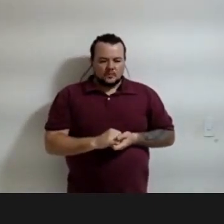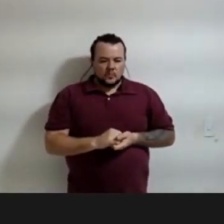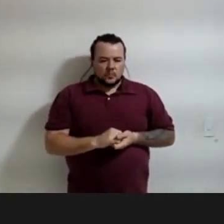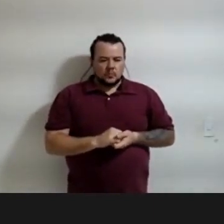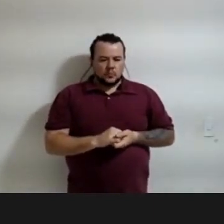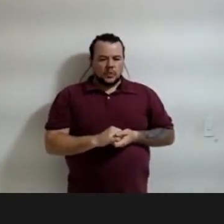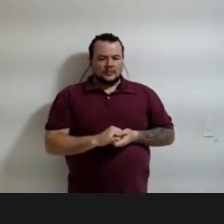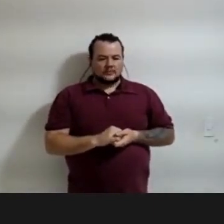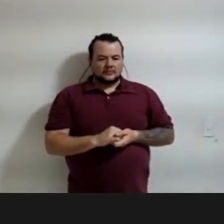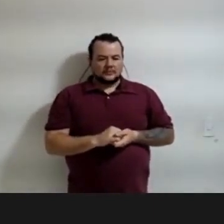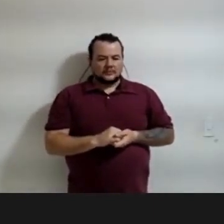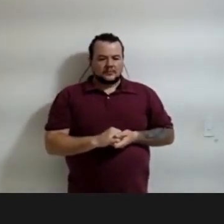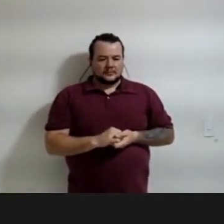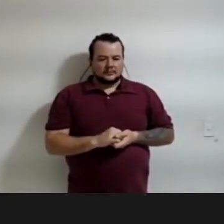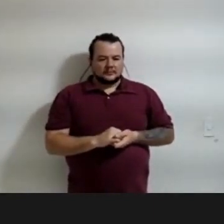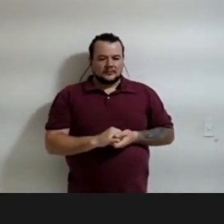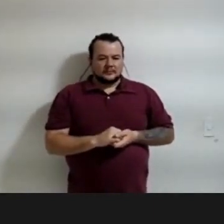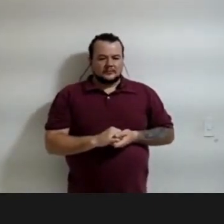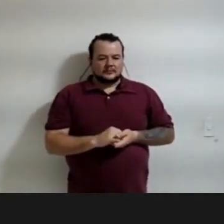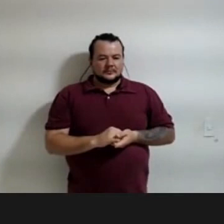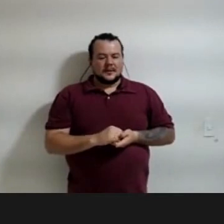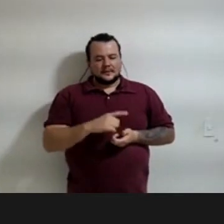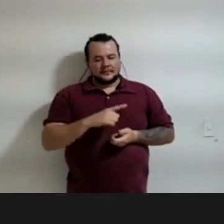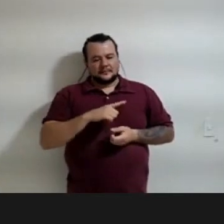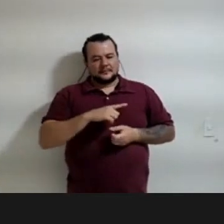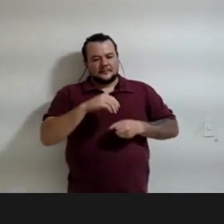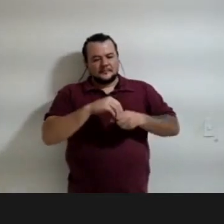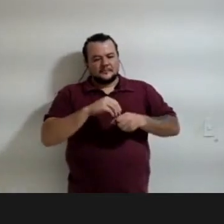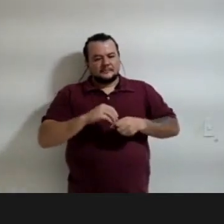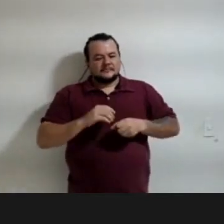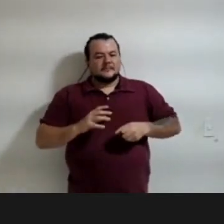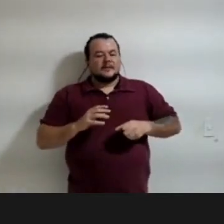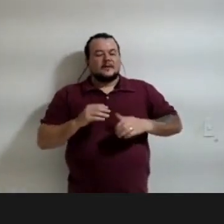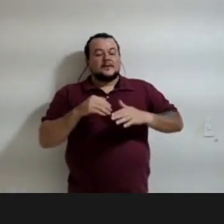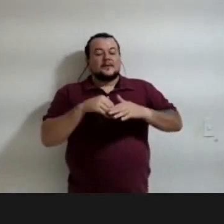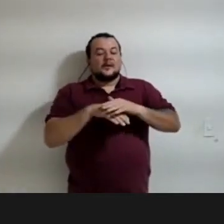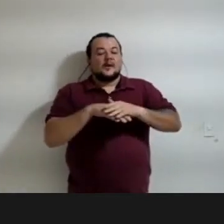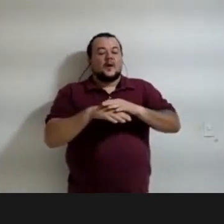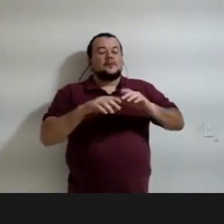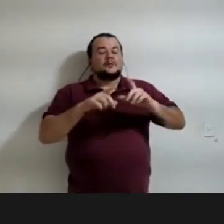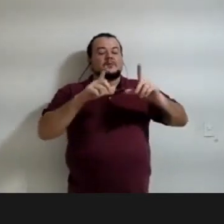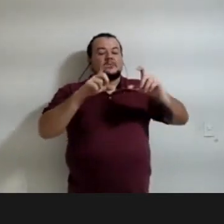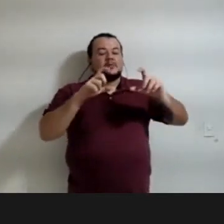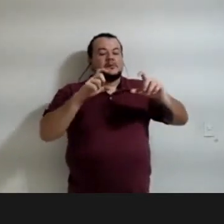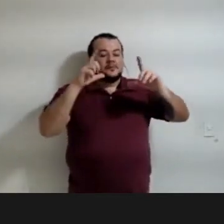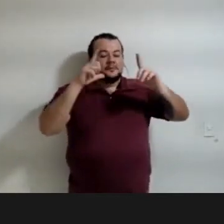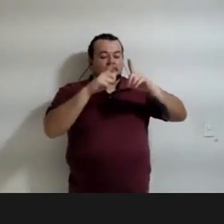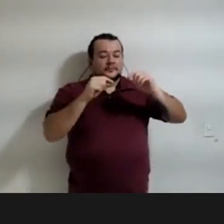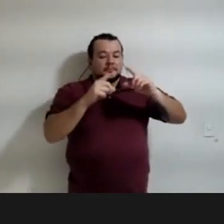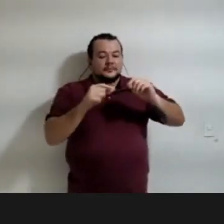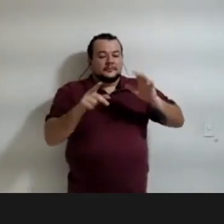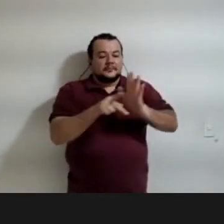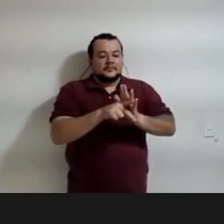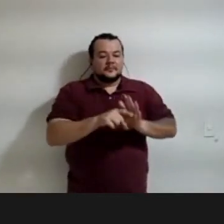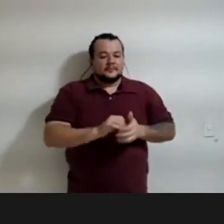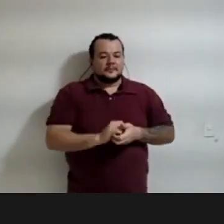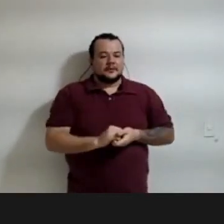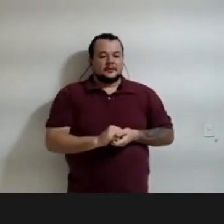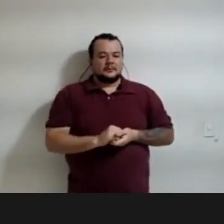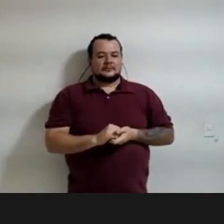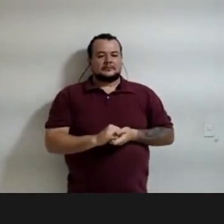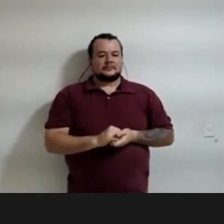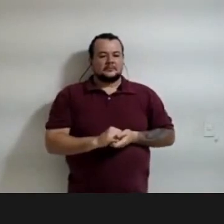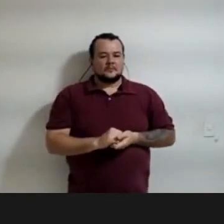enfim, que fazem parte dos arquivos de fotografia de Brasília, que todos conhecemos e que, enfim,